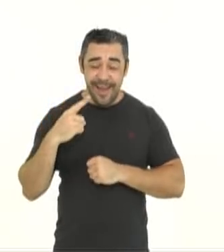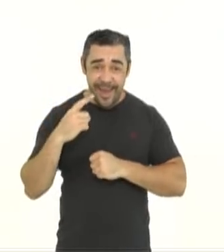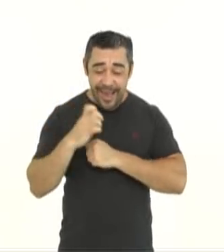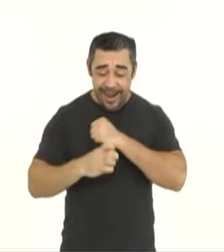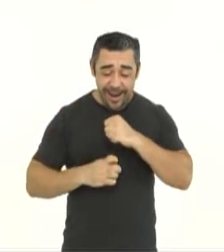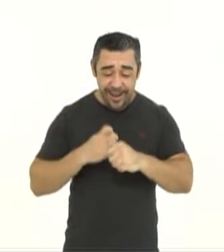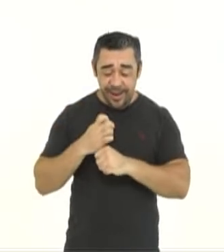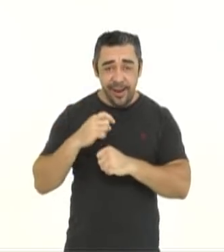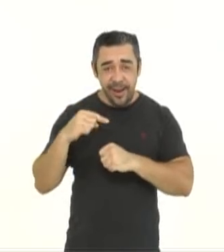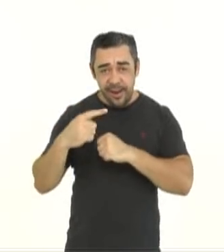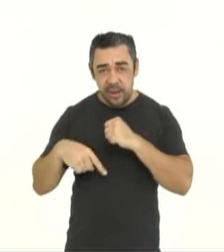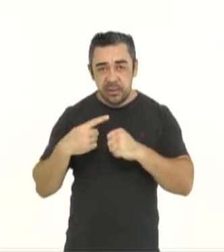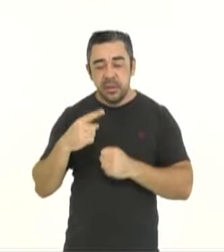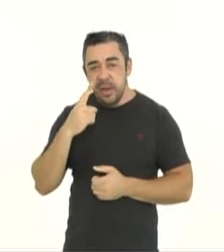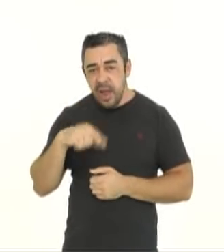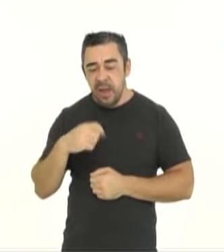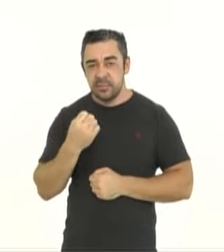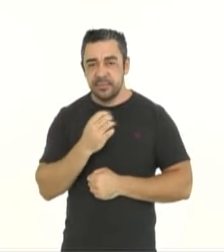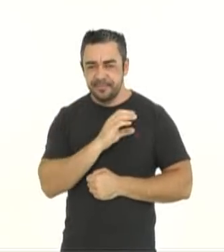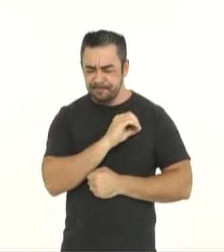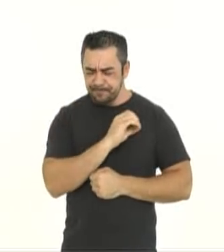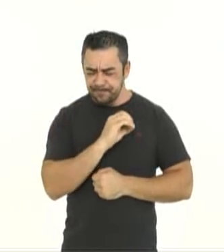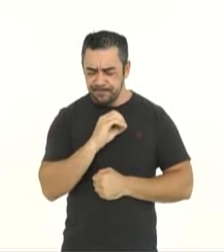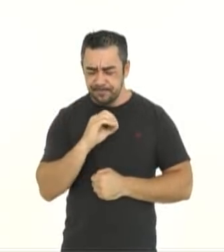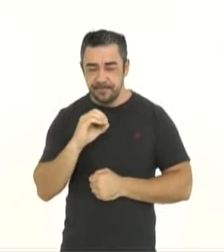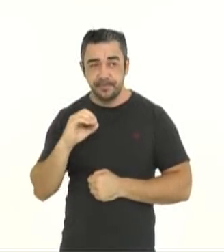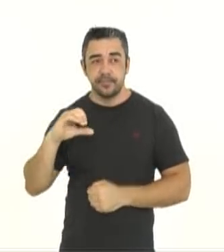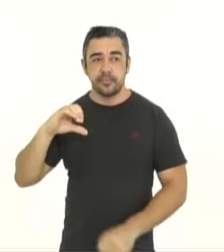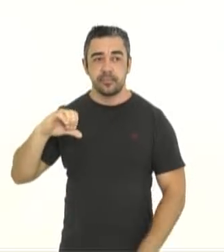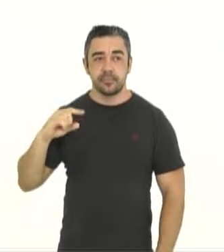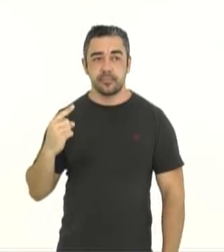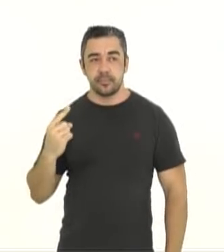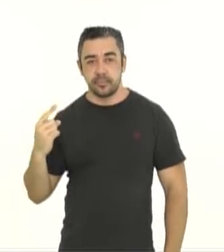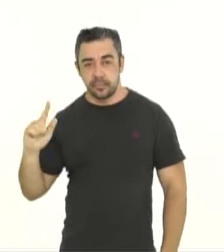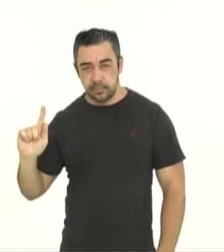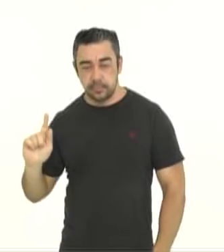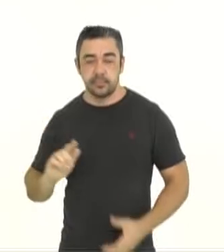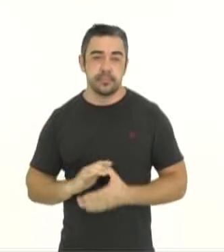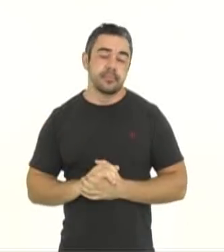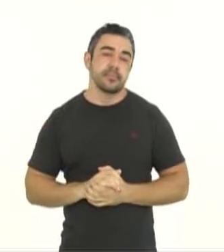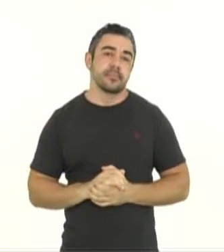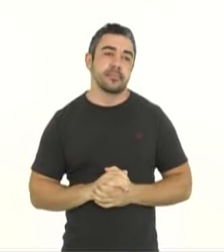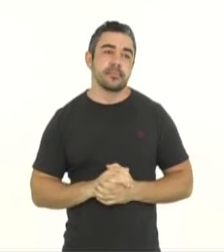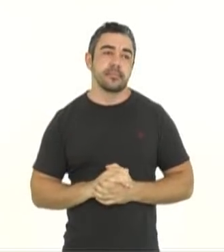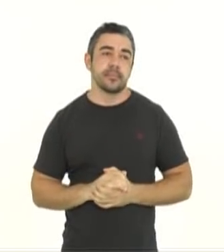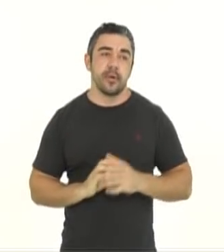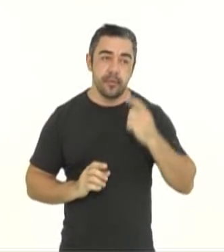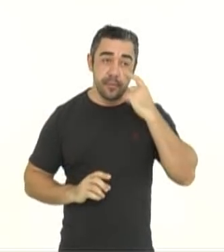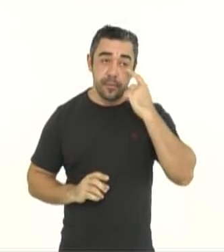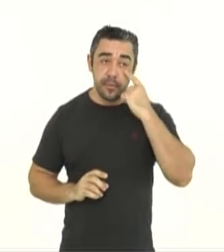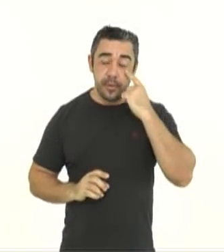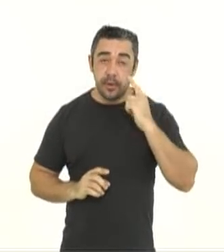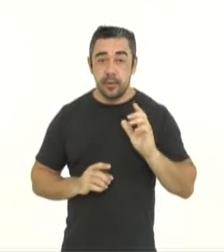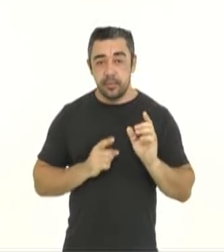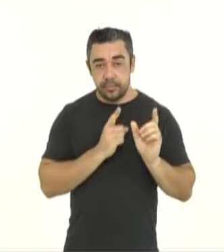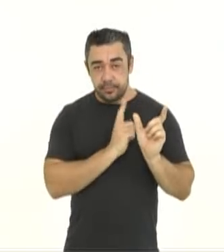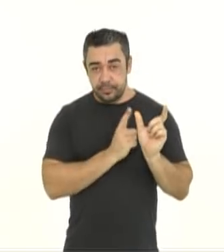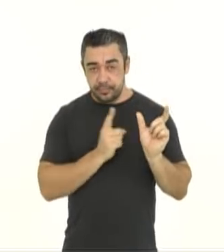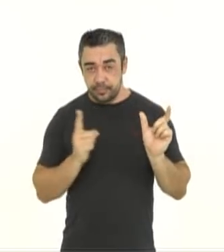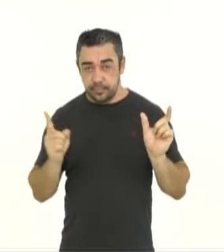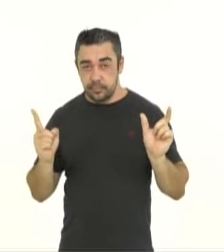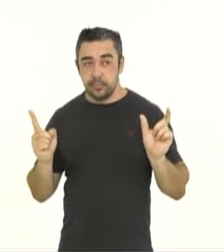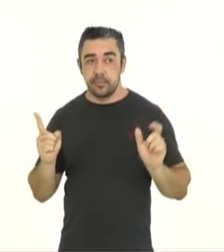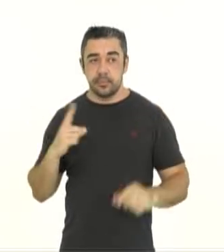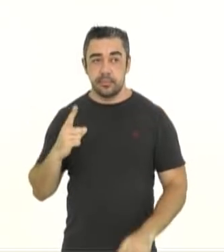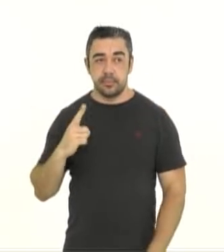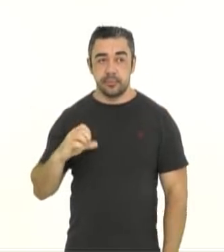de um montão de 0,911 grama. Primeiro, vamos andar com a vírgula para colocar ela